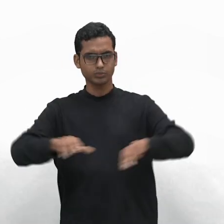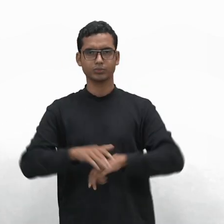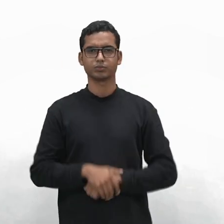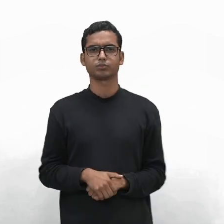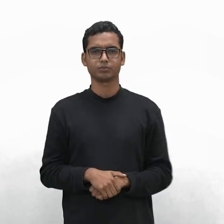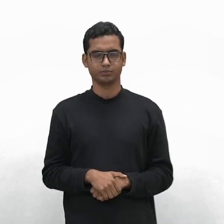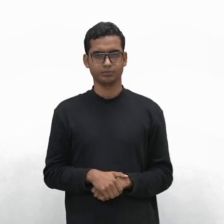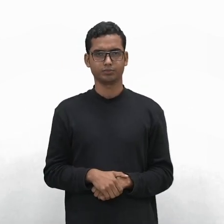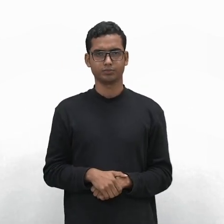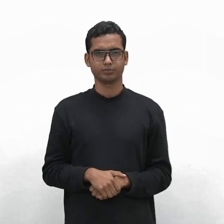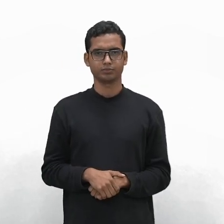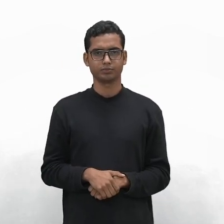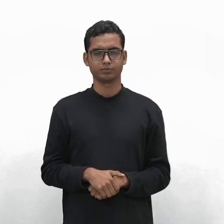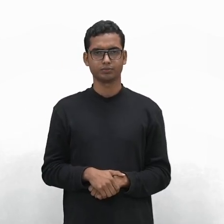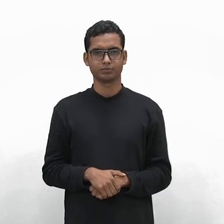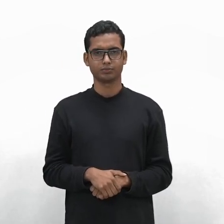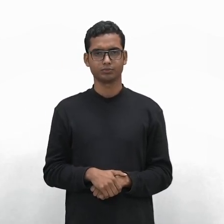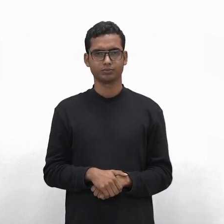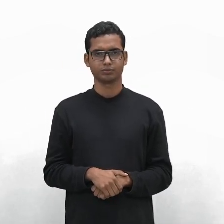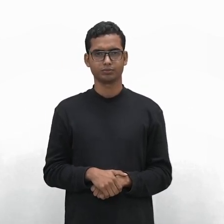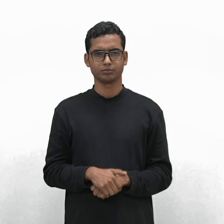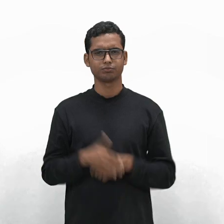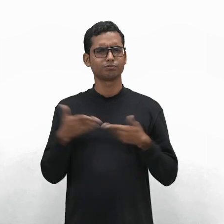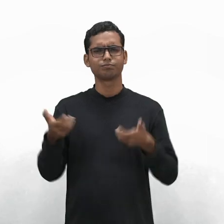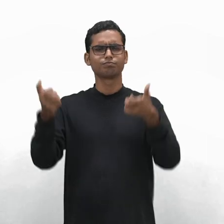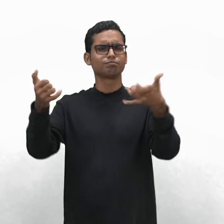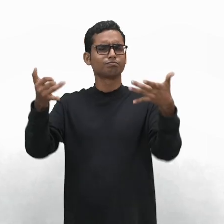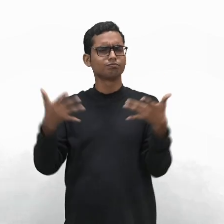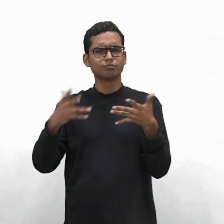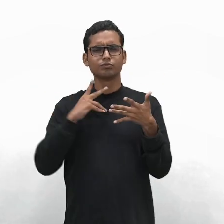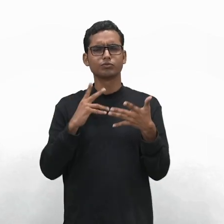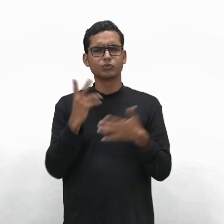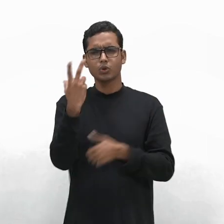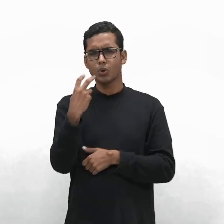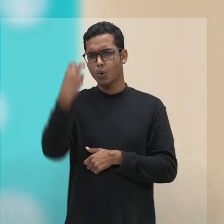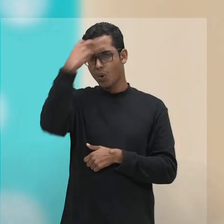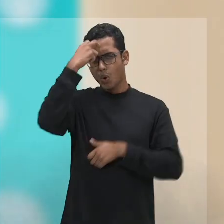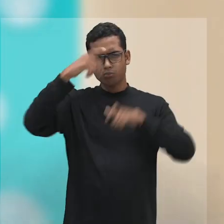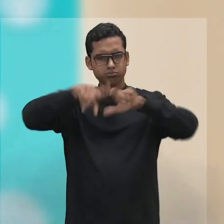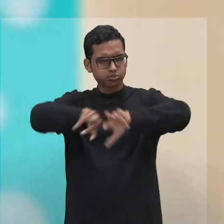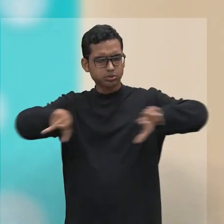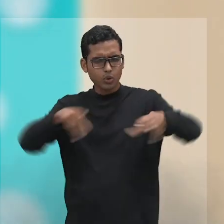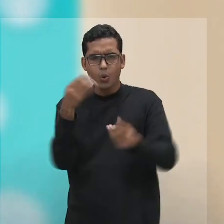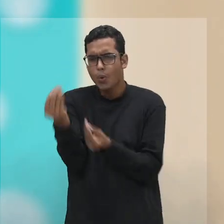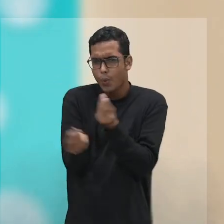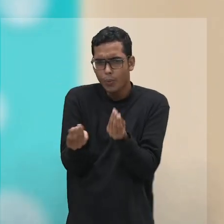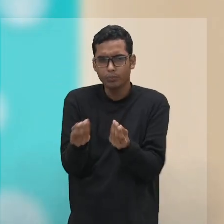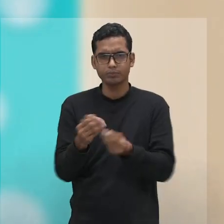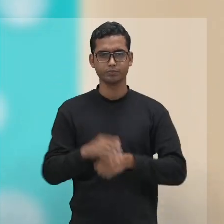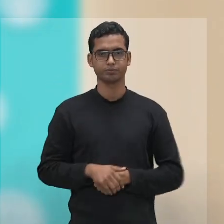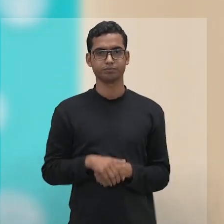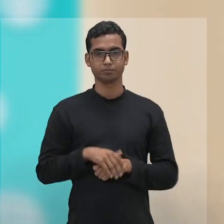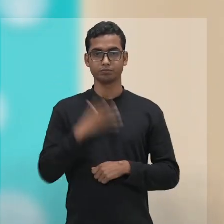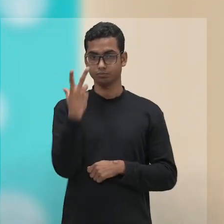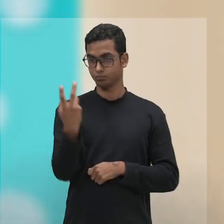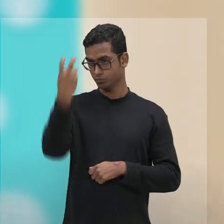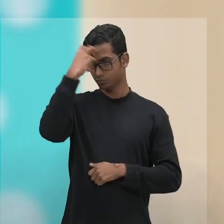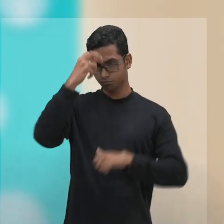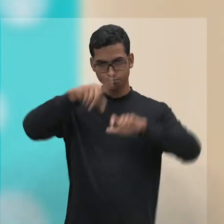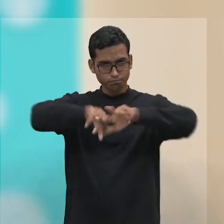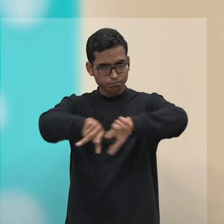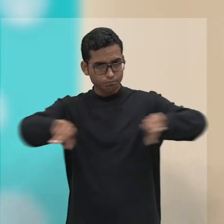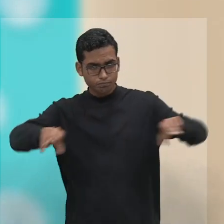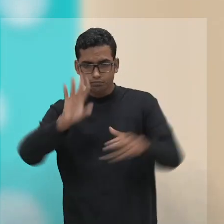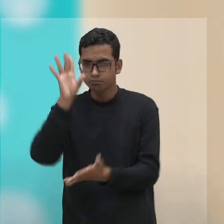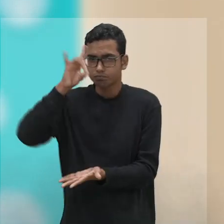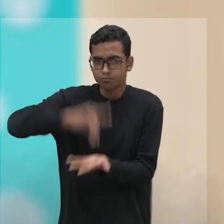multicultural. E o que seria essa abordagem multicultural quando nós falamos? Ora, quando eu falo da